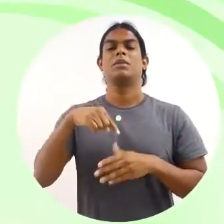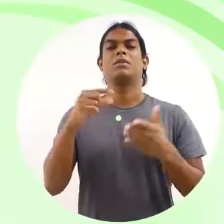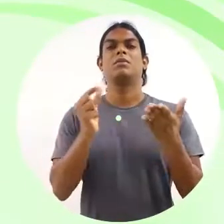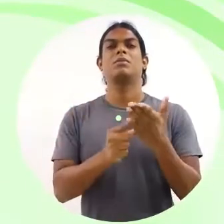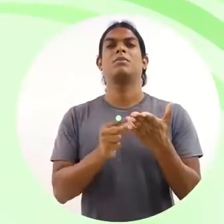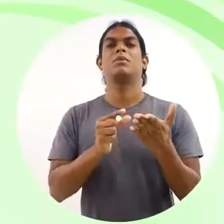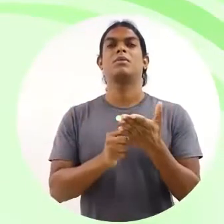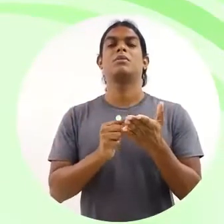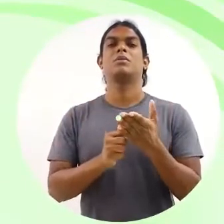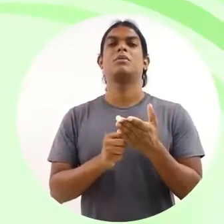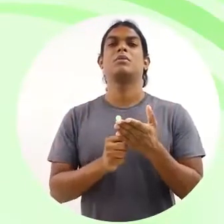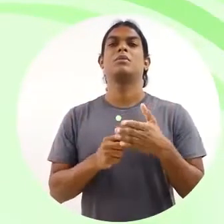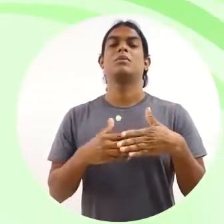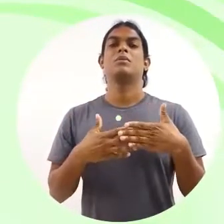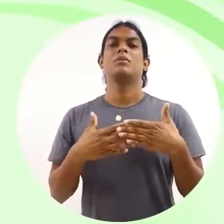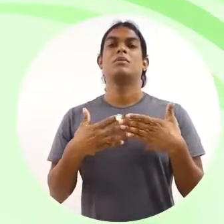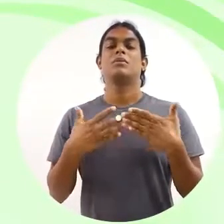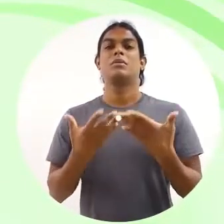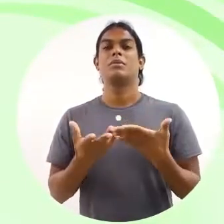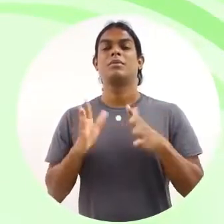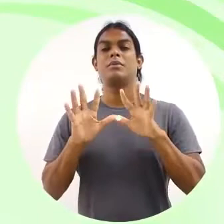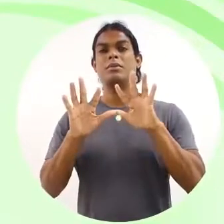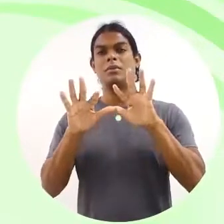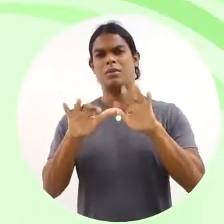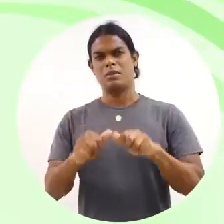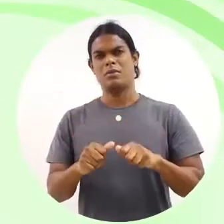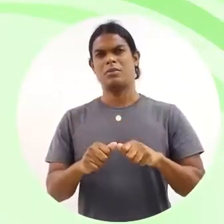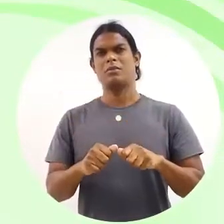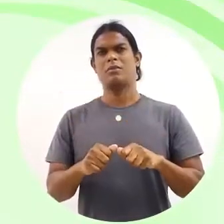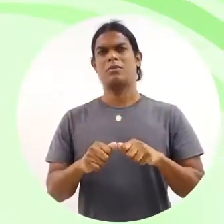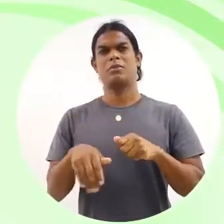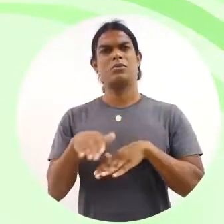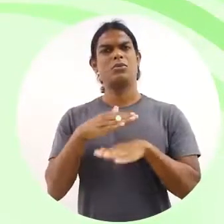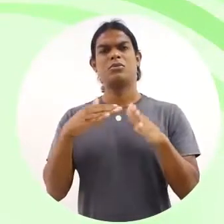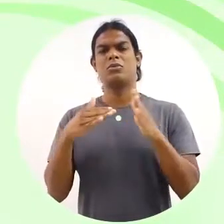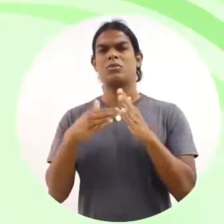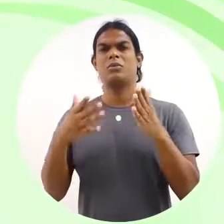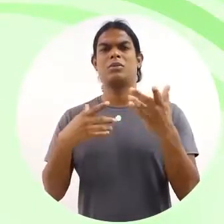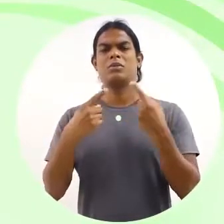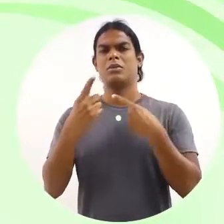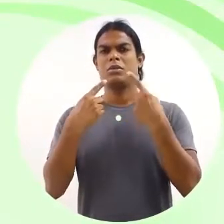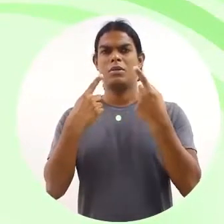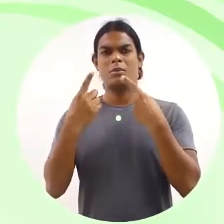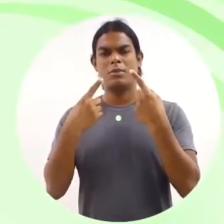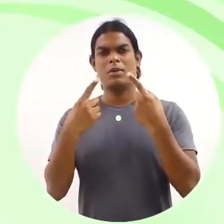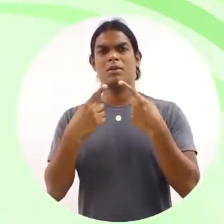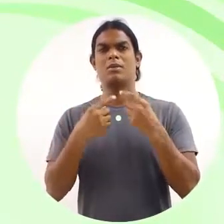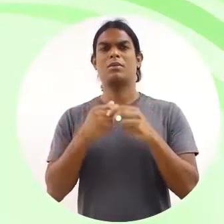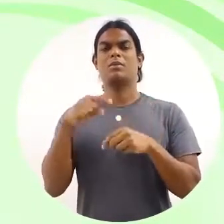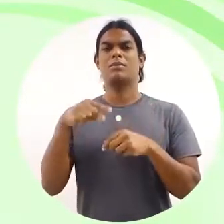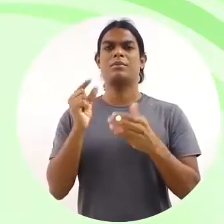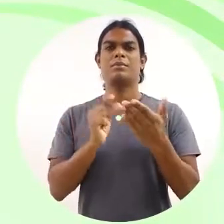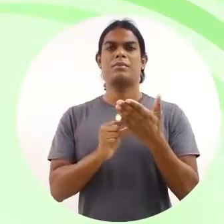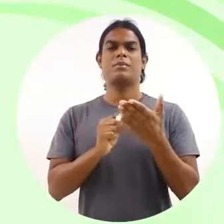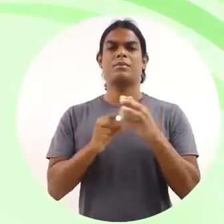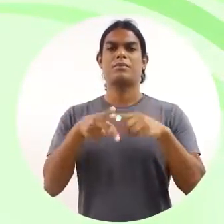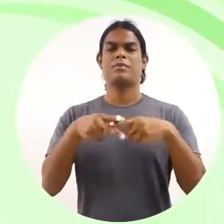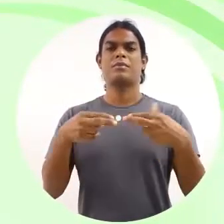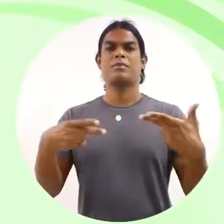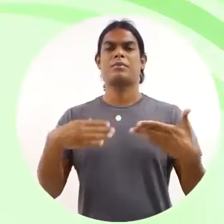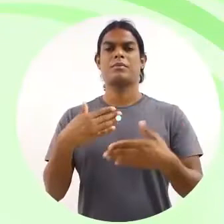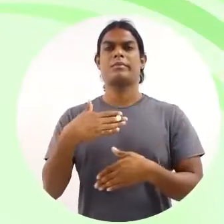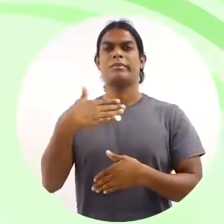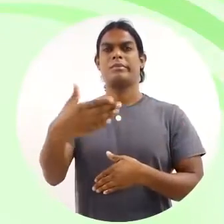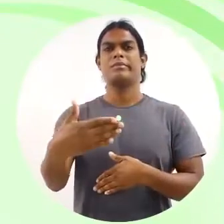Mobcast. E assim, nós finalizamos toda essa discussão sobre essas ferramentas.